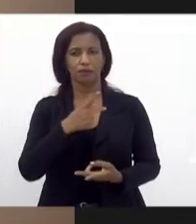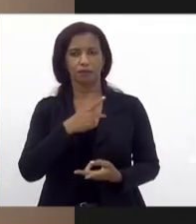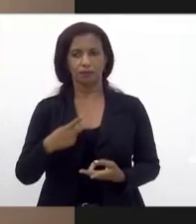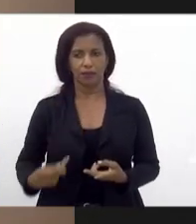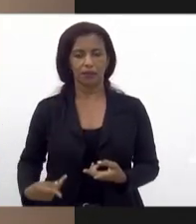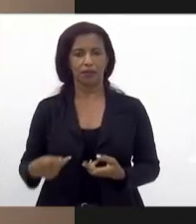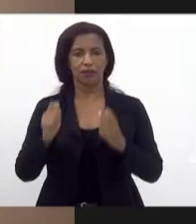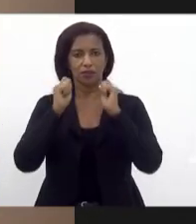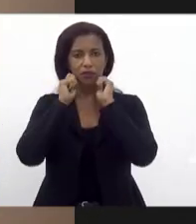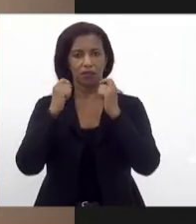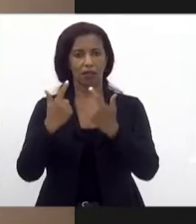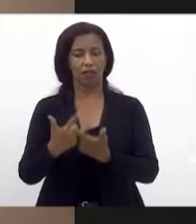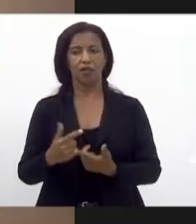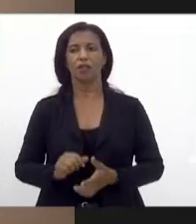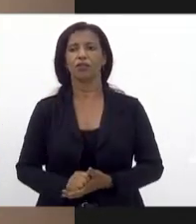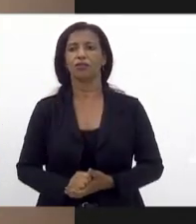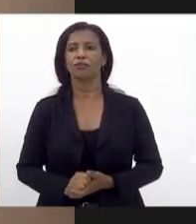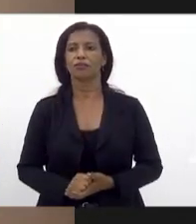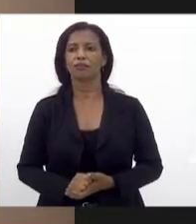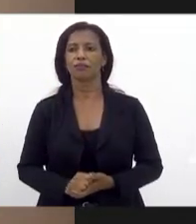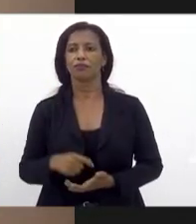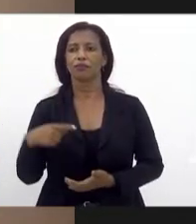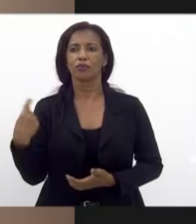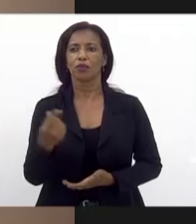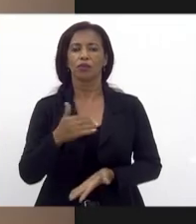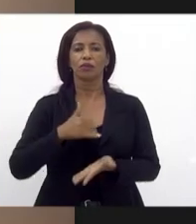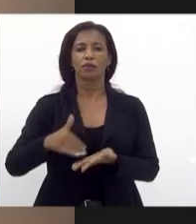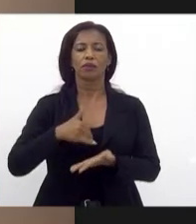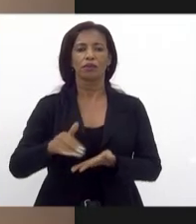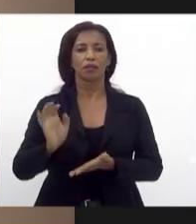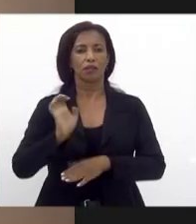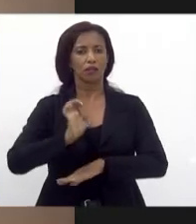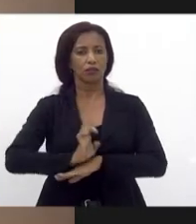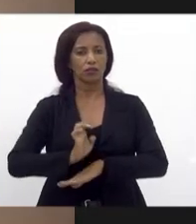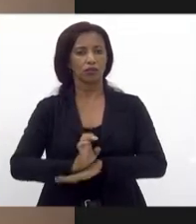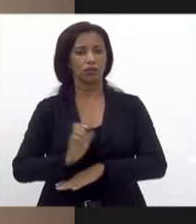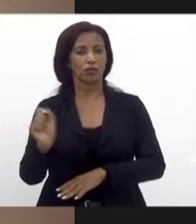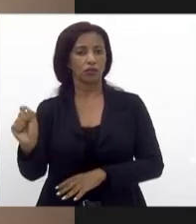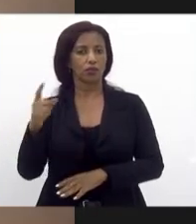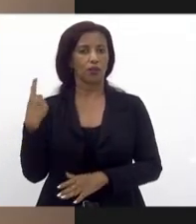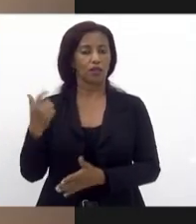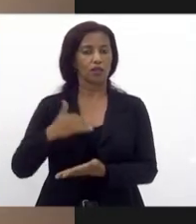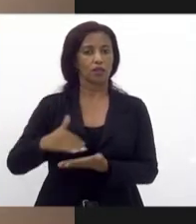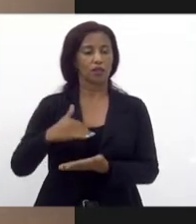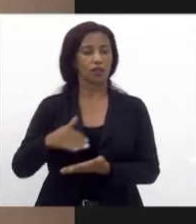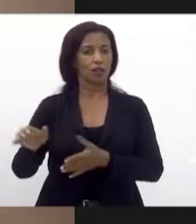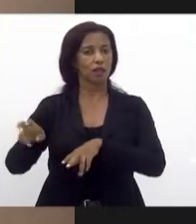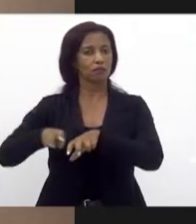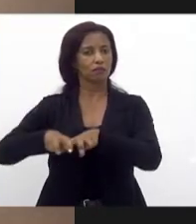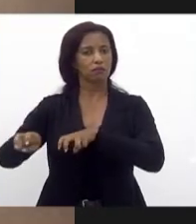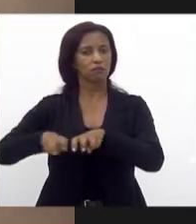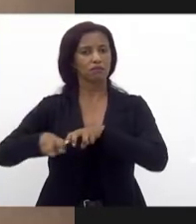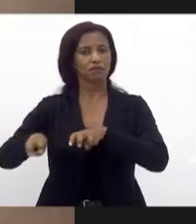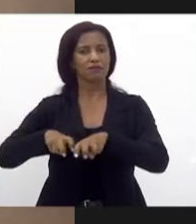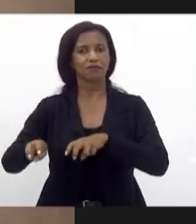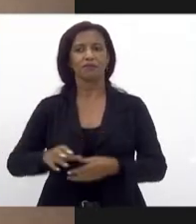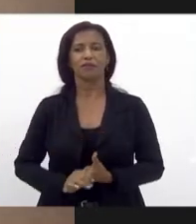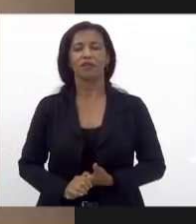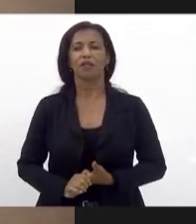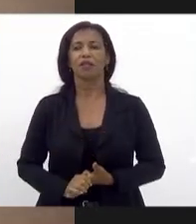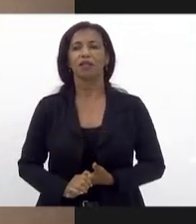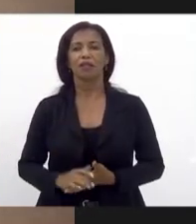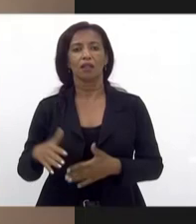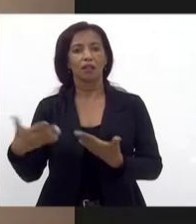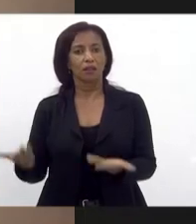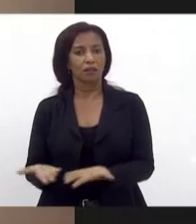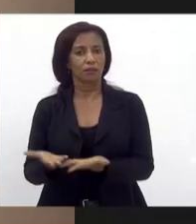da Assembleia Legislativa André Siciliano, nosso secretário Gustavo Tutuca, nosso ex-secretário de Transporte e grande mentor, digamos